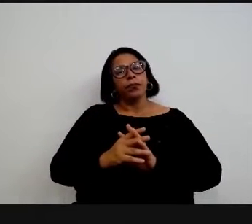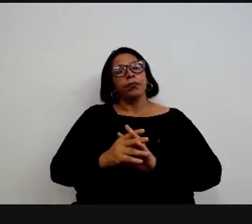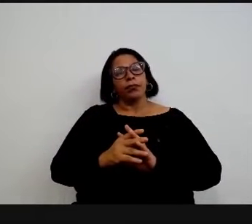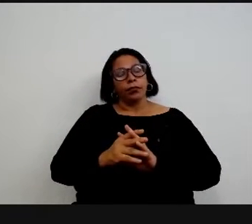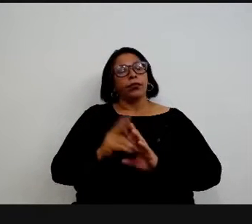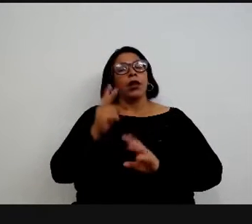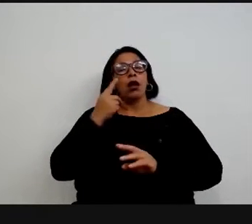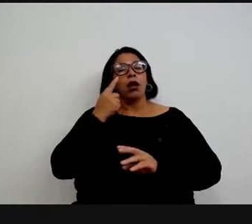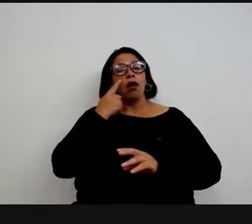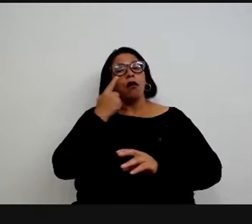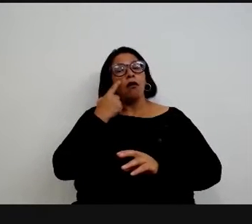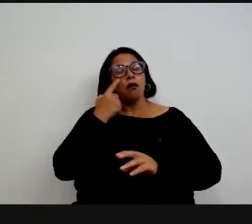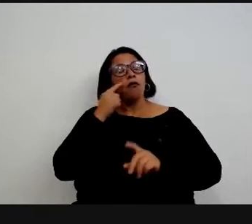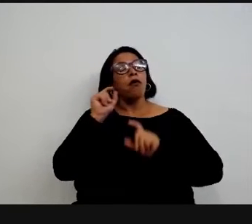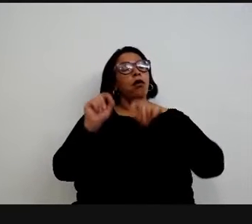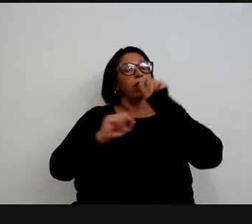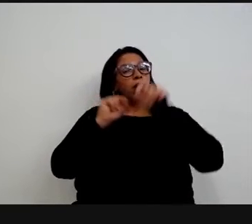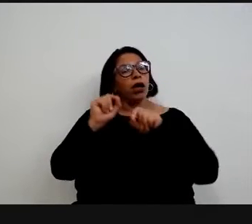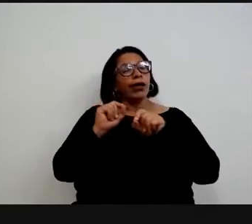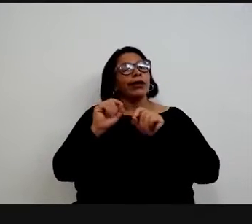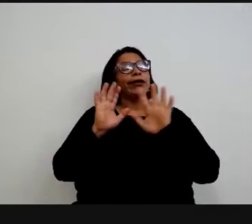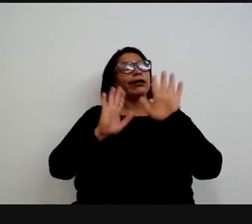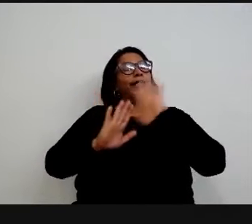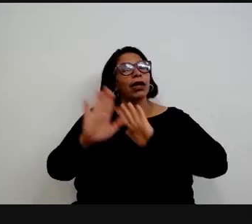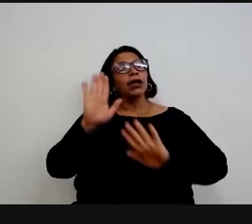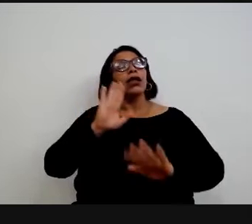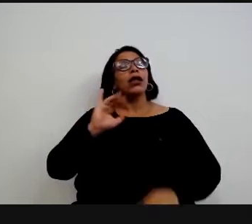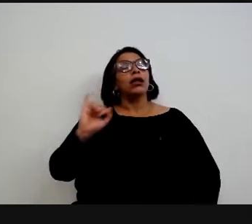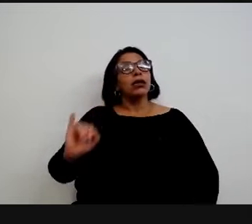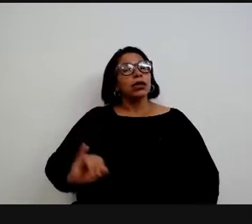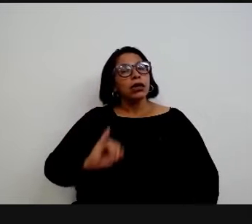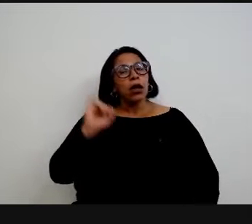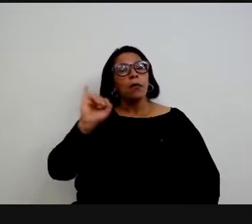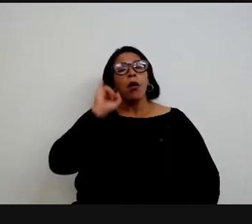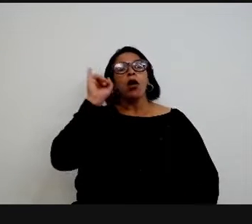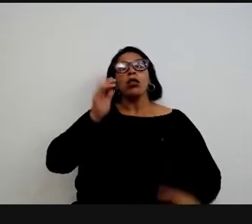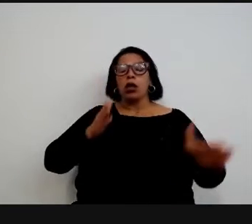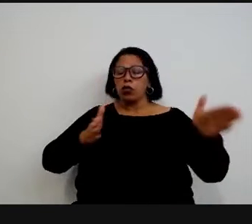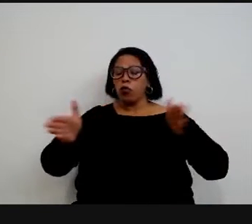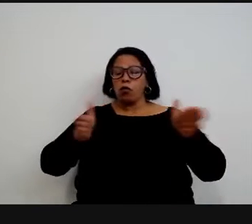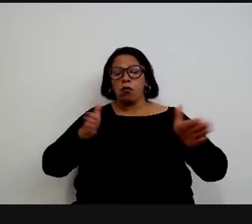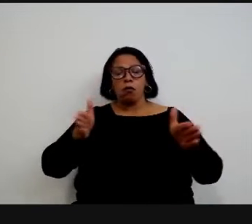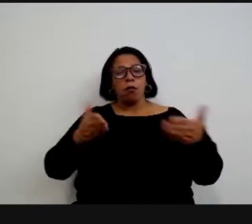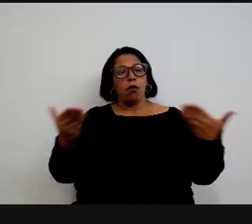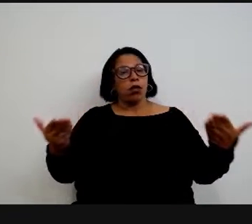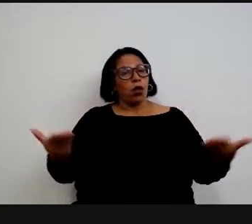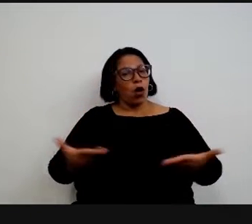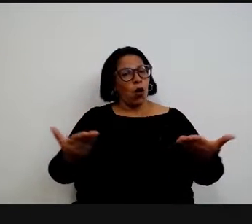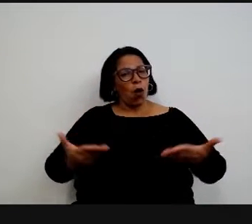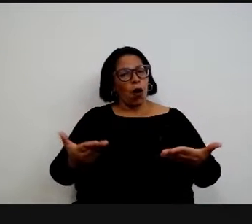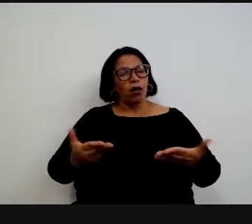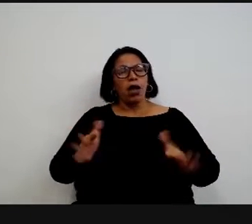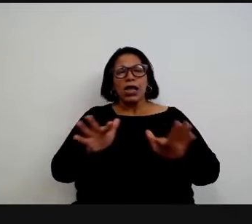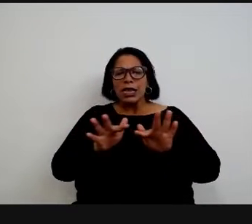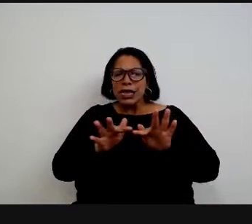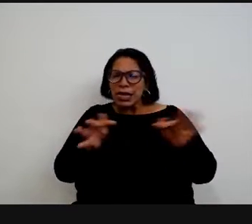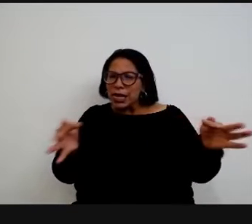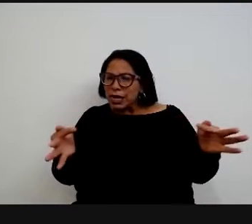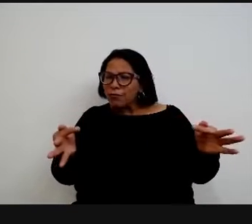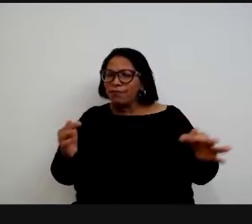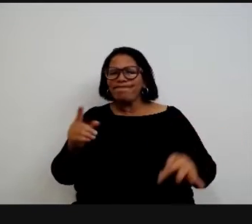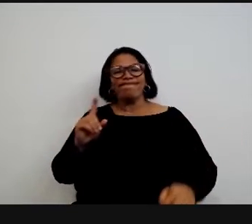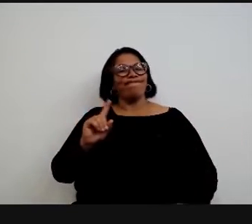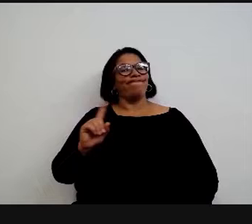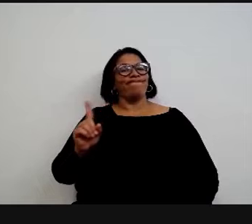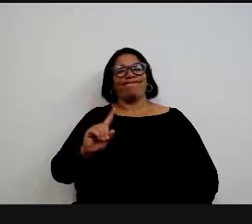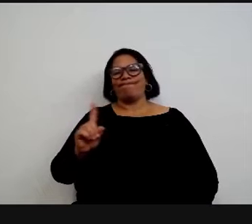Mas eu vejo que a gente precisa ter um senso muito agudo sobre o momento que a gente vive. Não é um momento simples, porque é